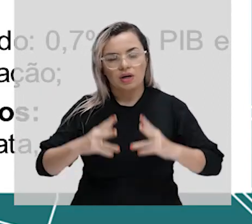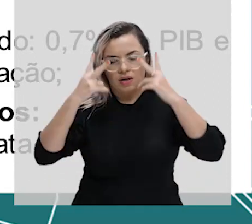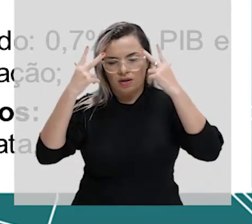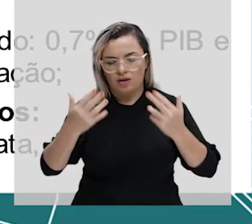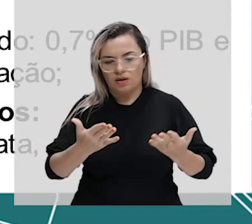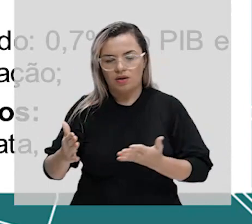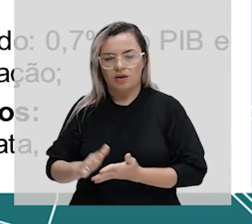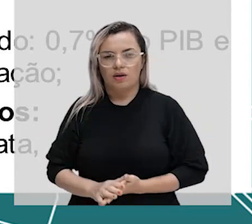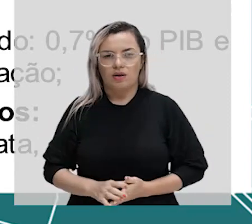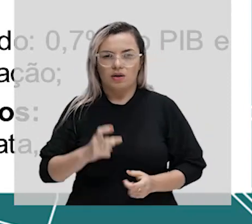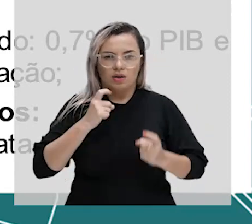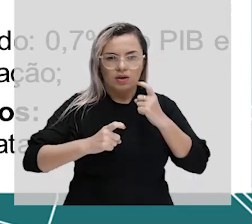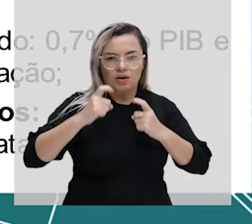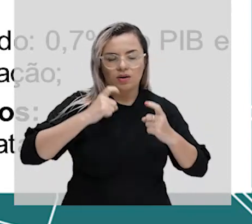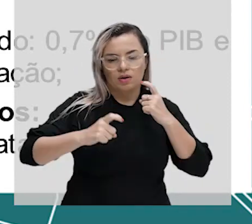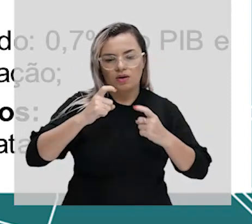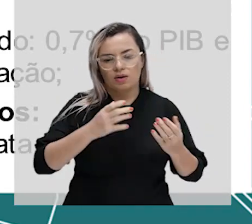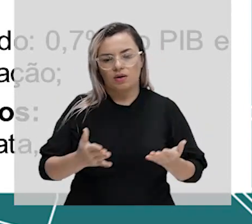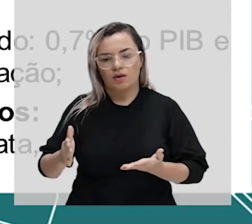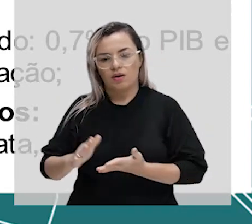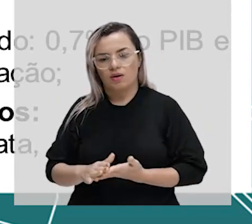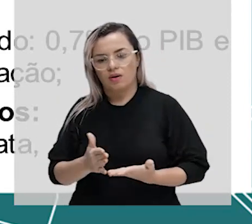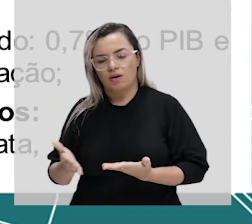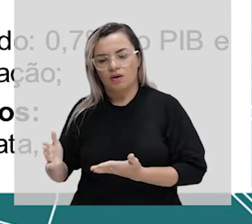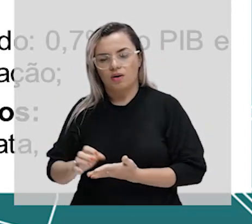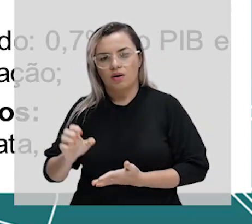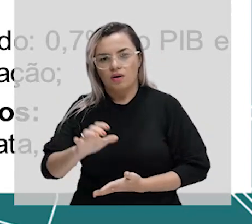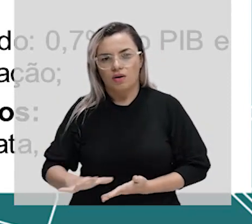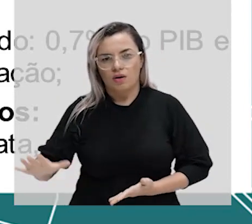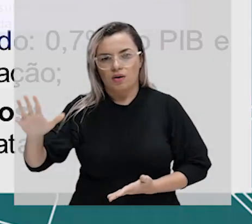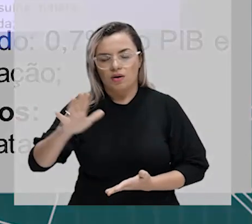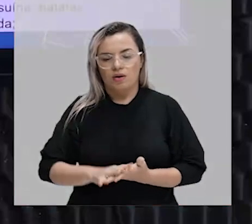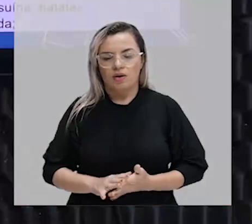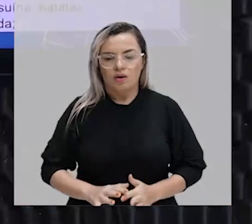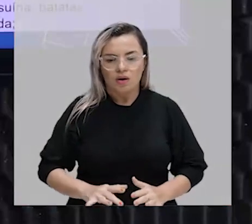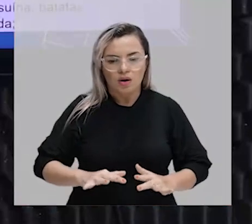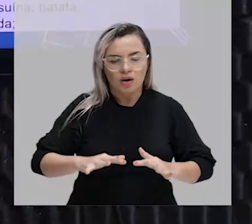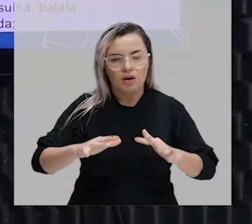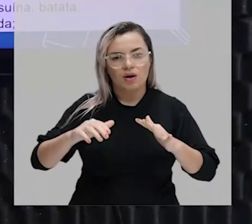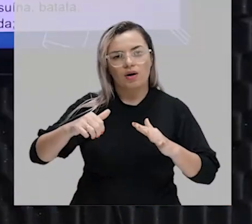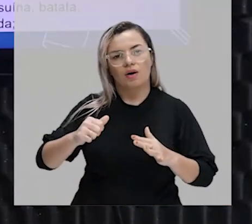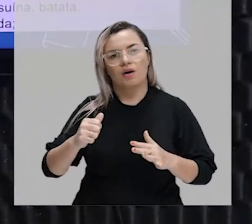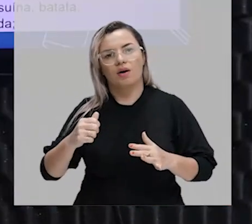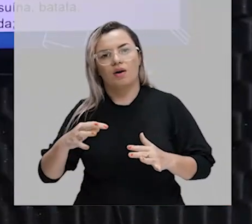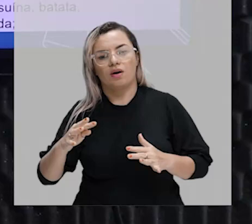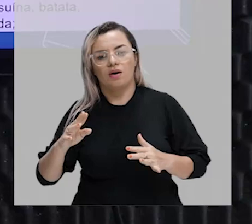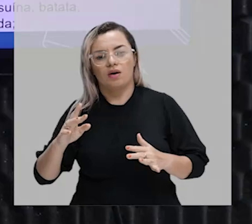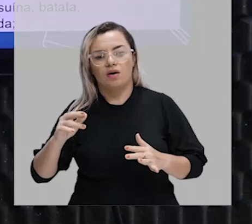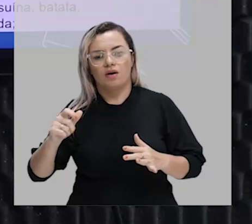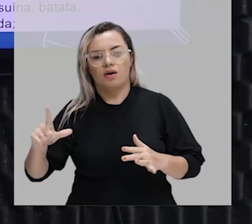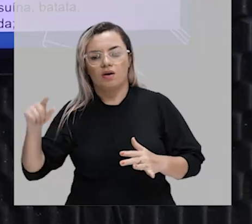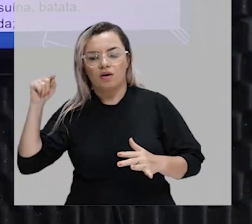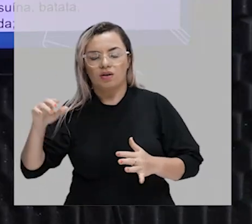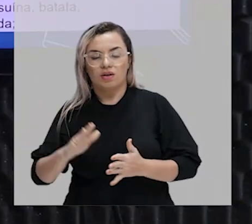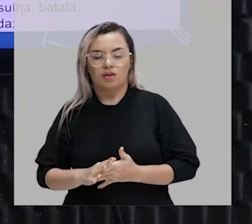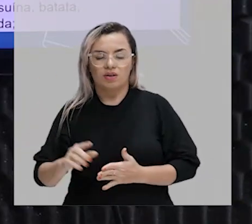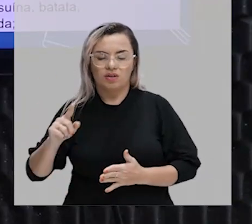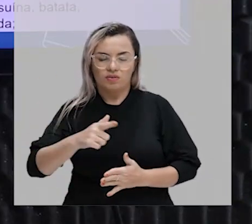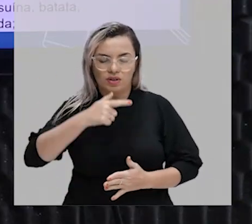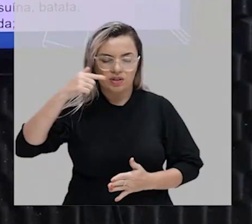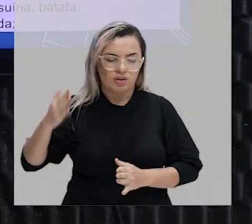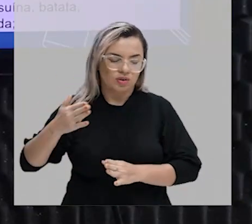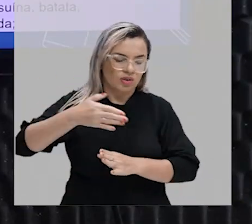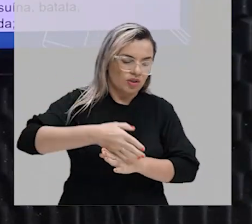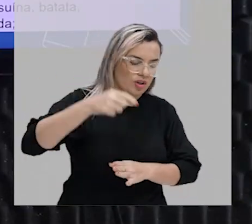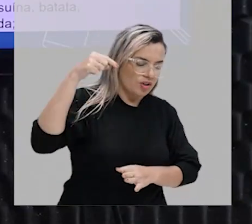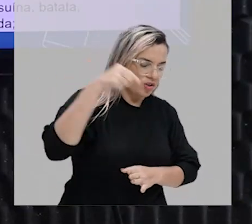grandes preocupações da Europa e principalmente da Alemanha é o suprimento de gás natural que vem da Rússia para esse continente, principalmente para a